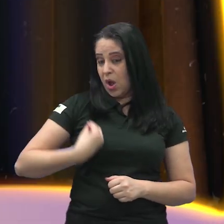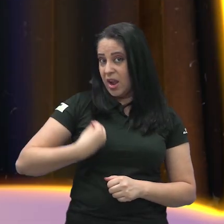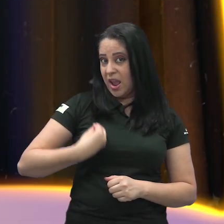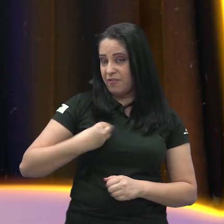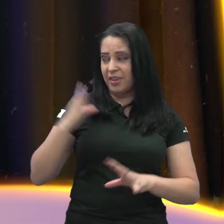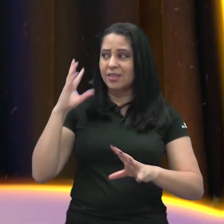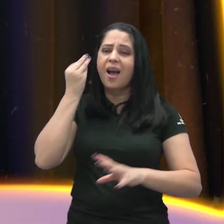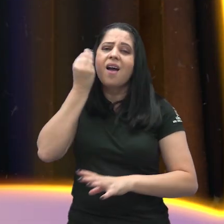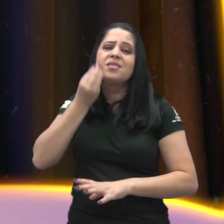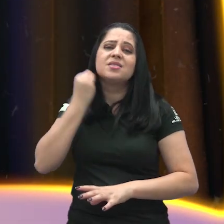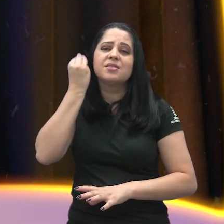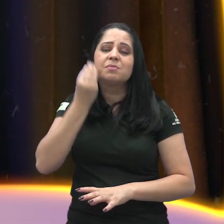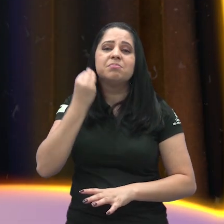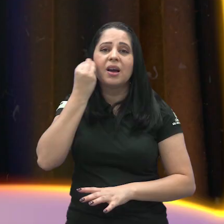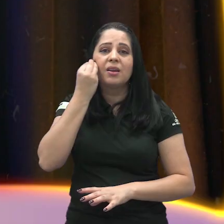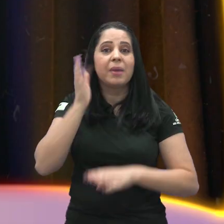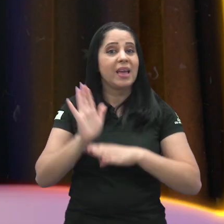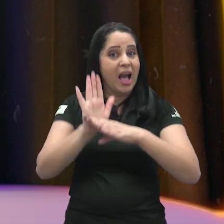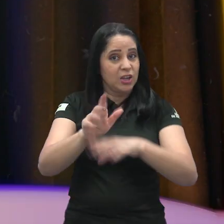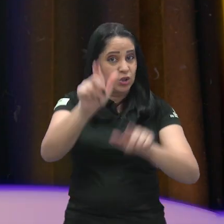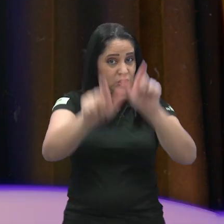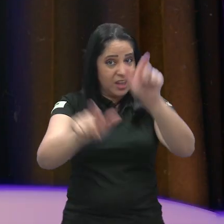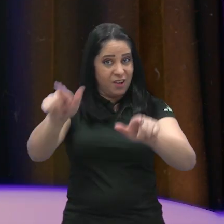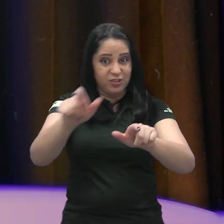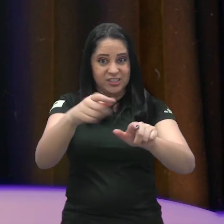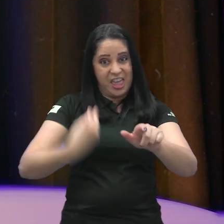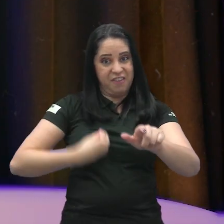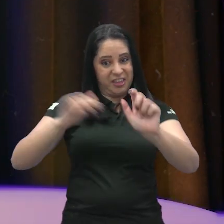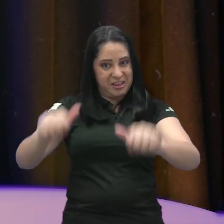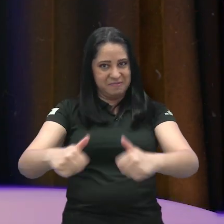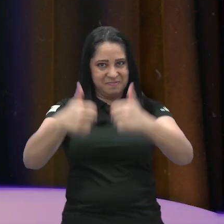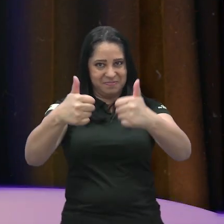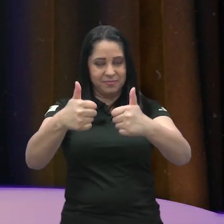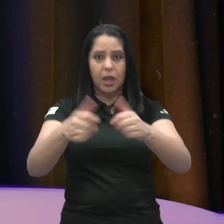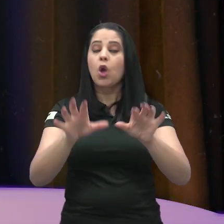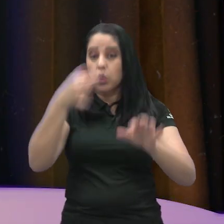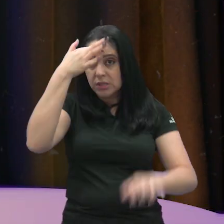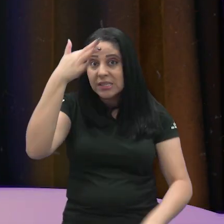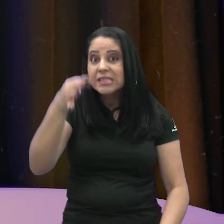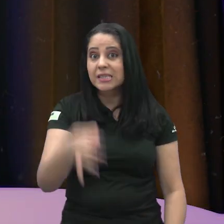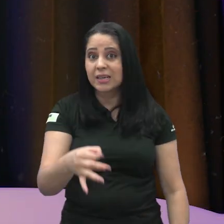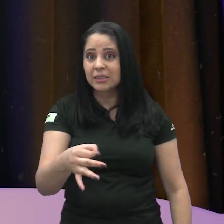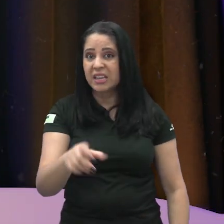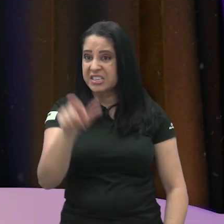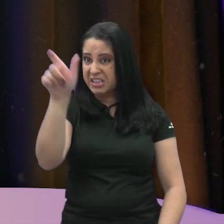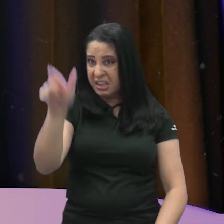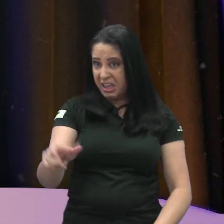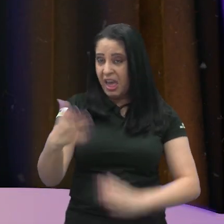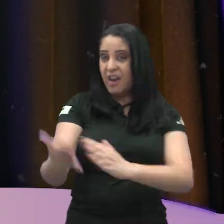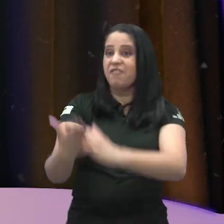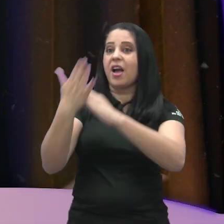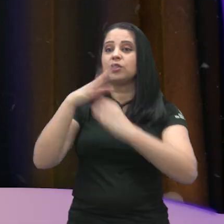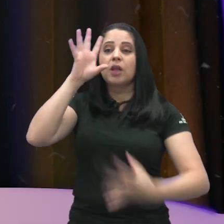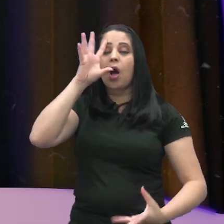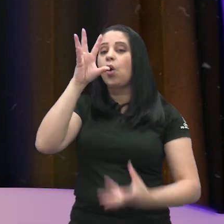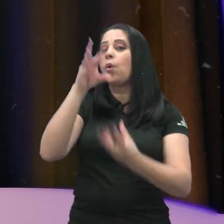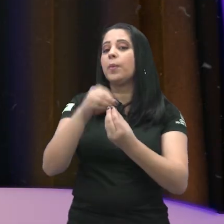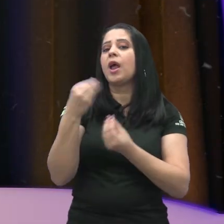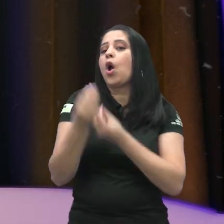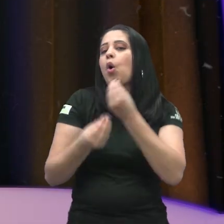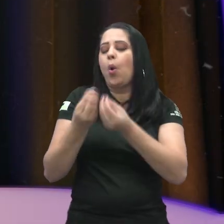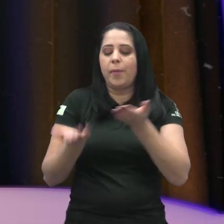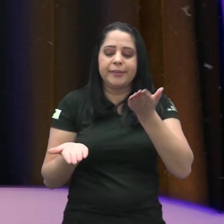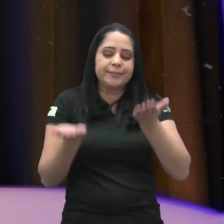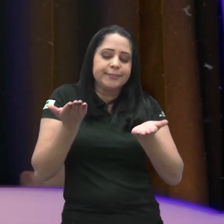história e vivência incrível que contribuirá também para a sua vida pessoal e profissional. Tenho certeza que ela vai nos ajudar